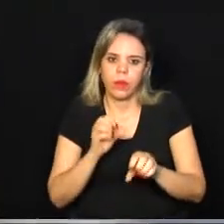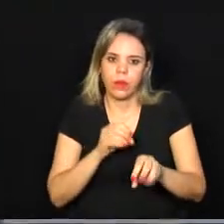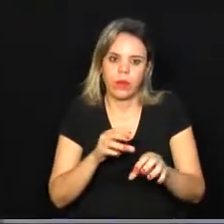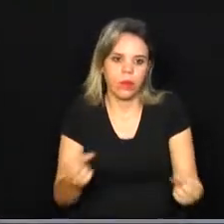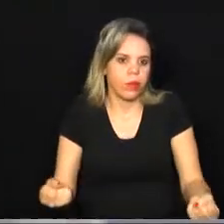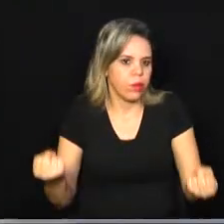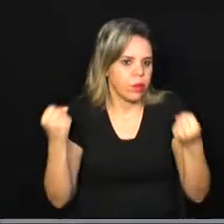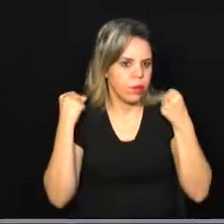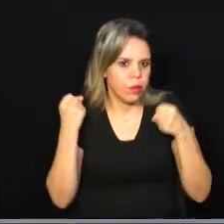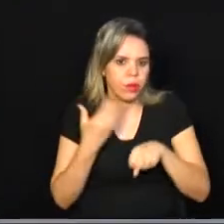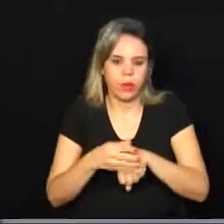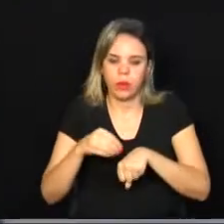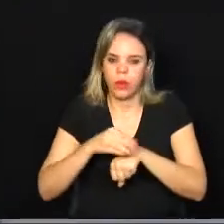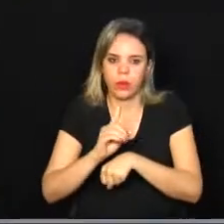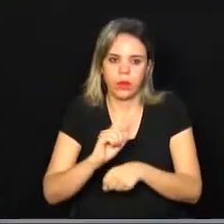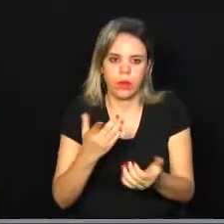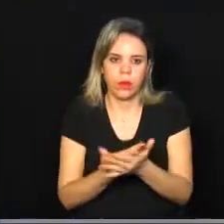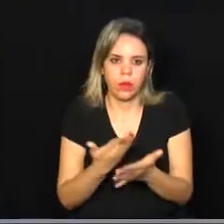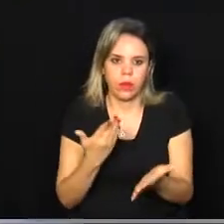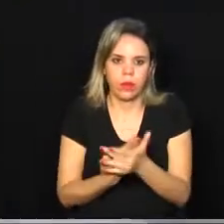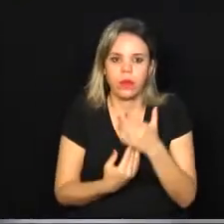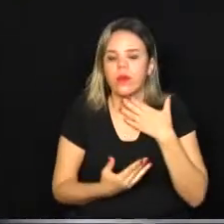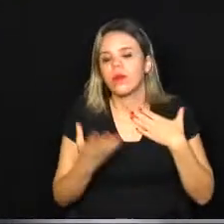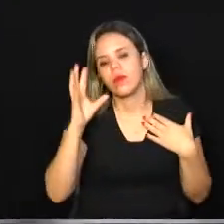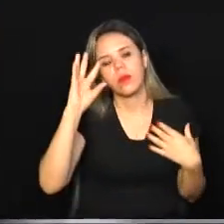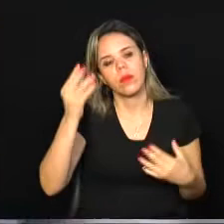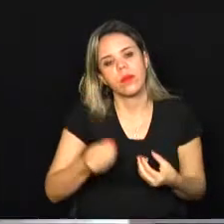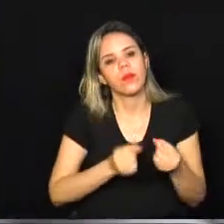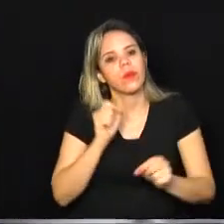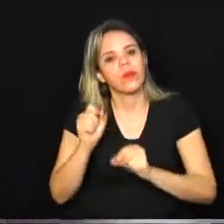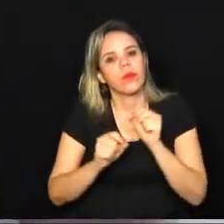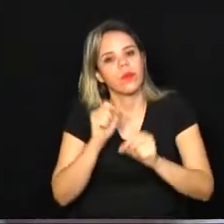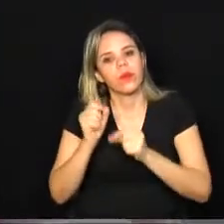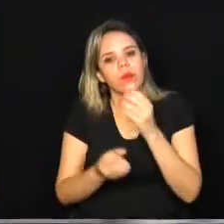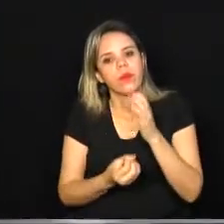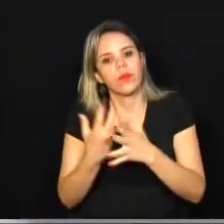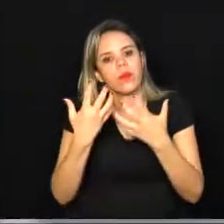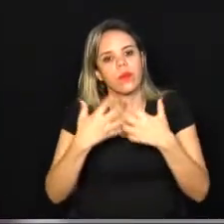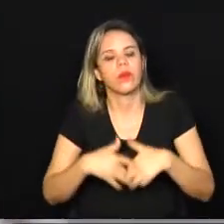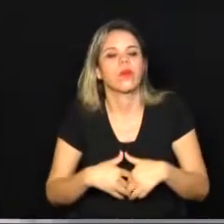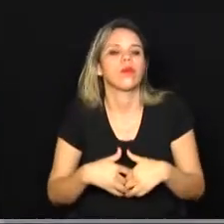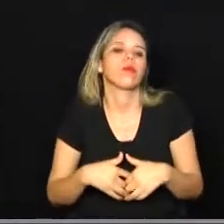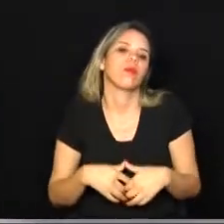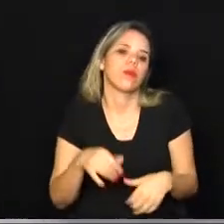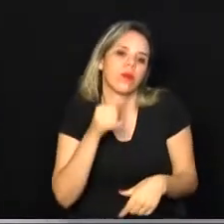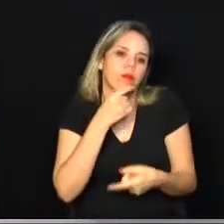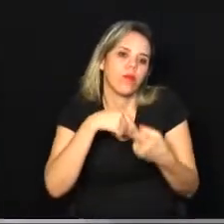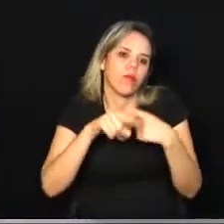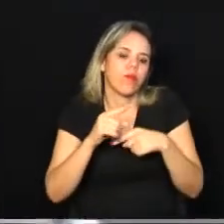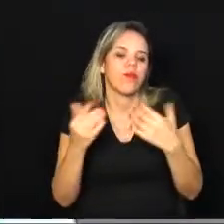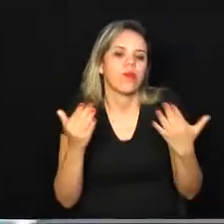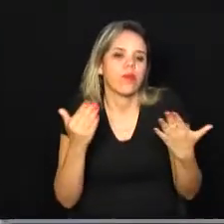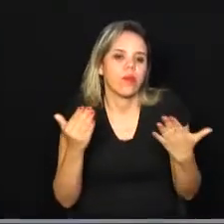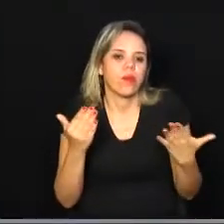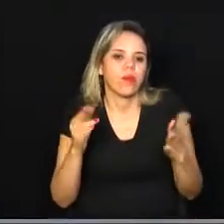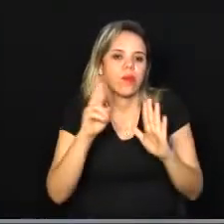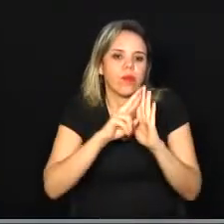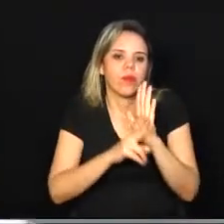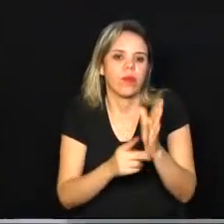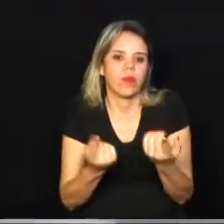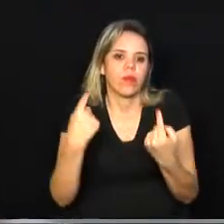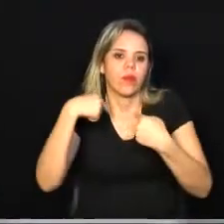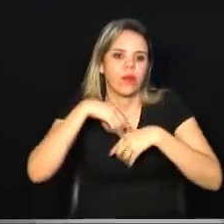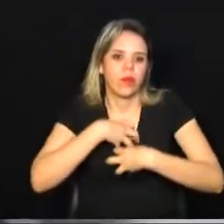física, da treino, da aula. Eu queria entender o que gerava alta performance, quais eram os processos